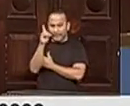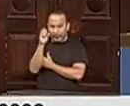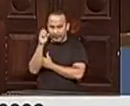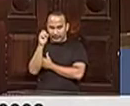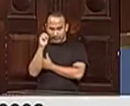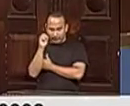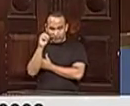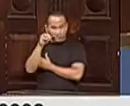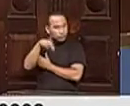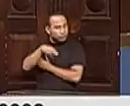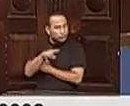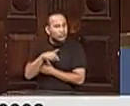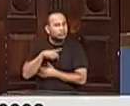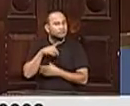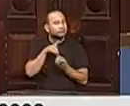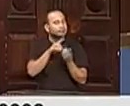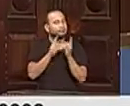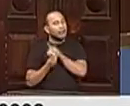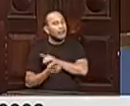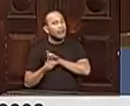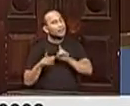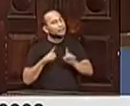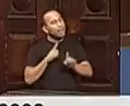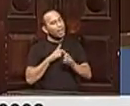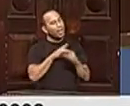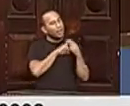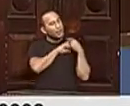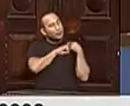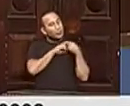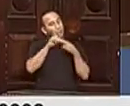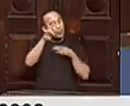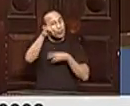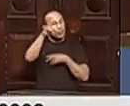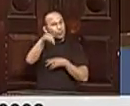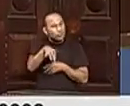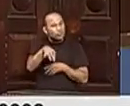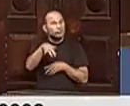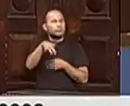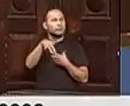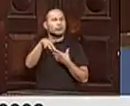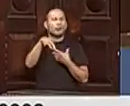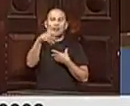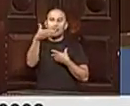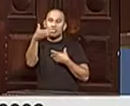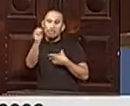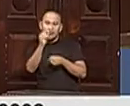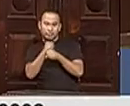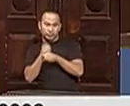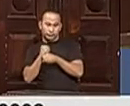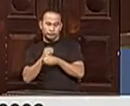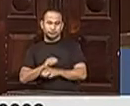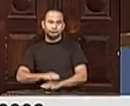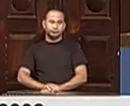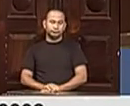de divergência, mas uma relação de respeito ao longo dos últimos 10 anos.